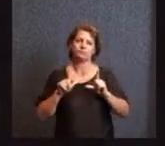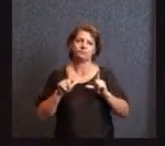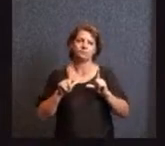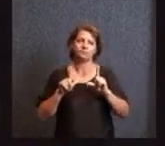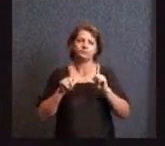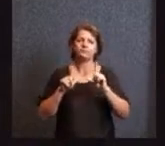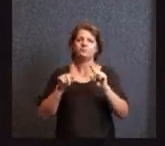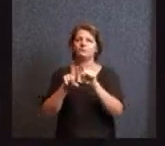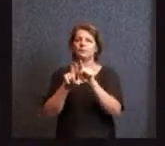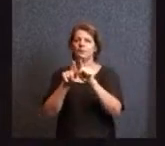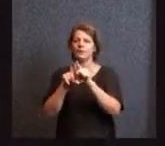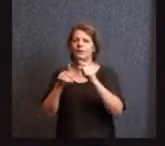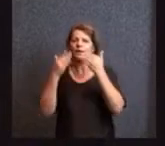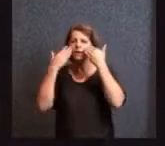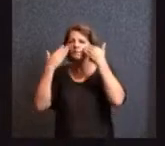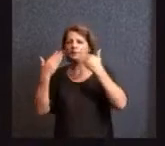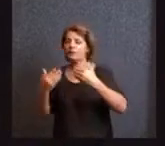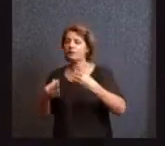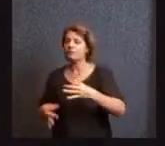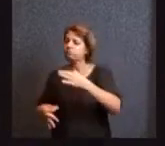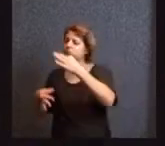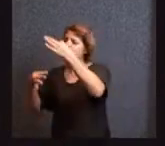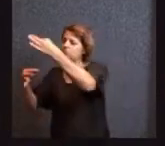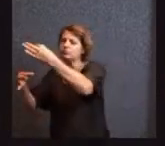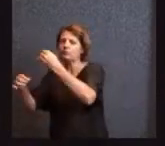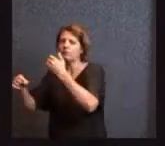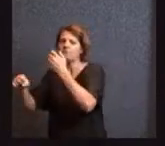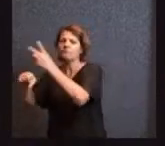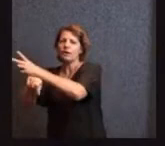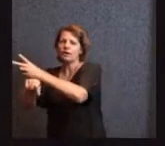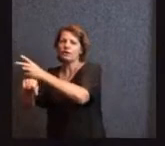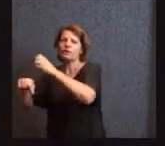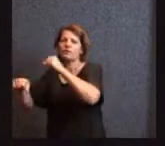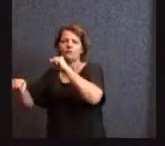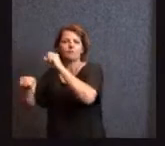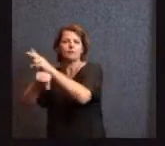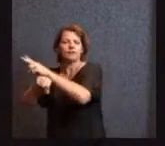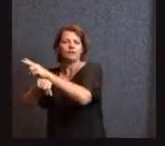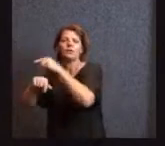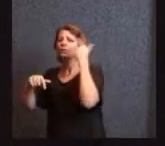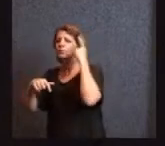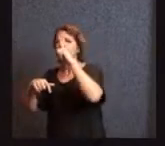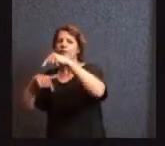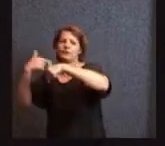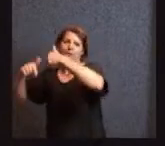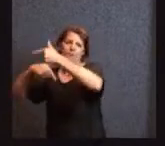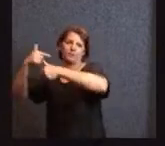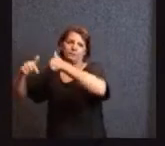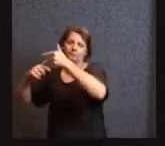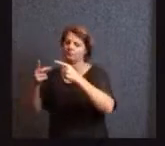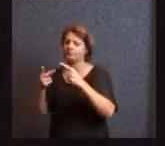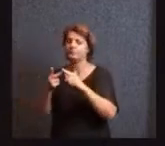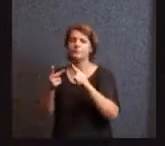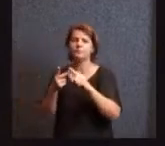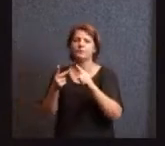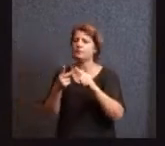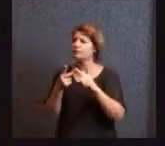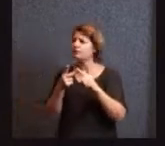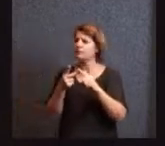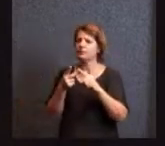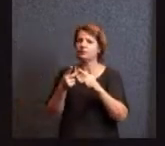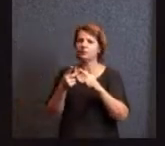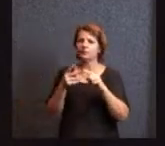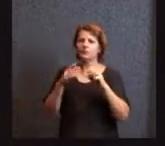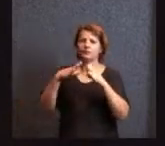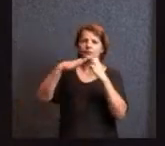no ambiente de trabalho esse certificado, de fazer parte do banco de oportunidades e quando as empresas